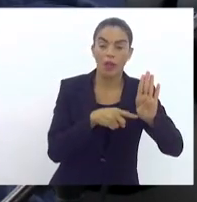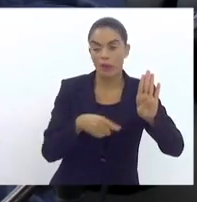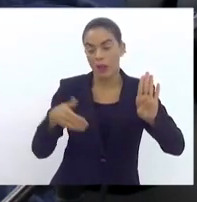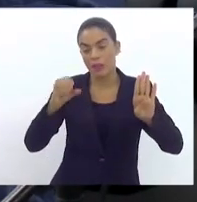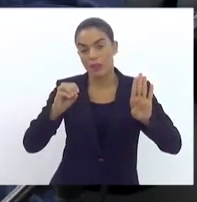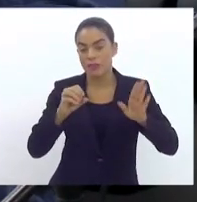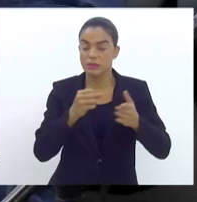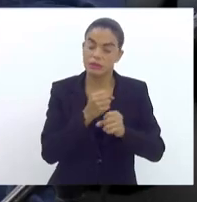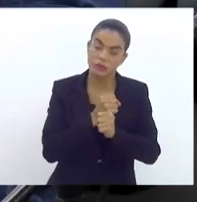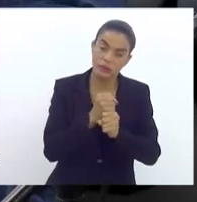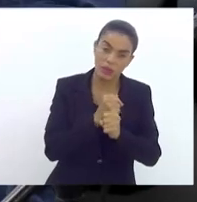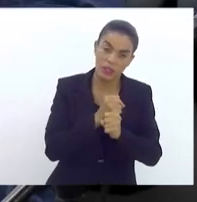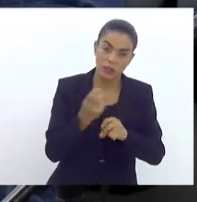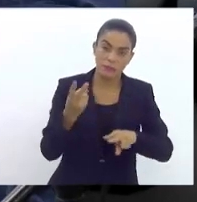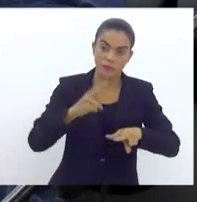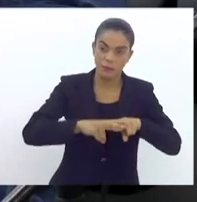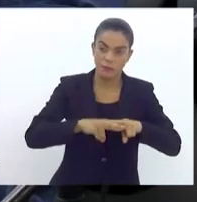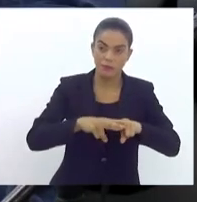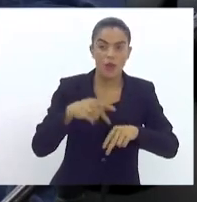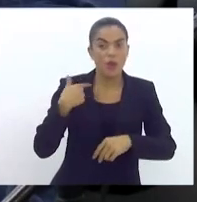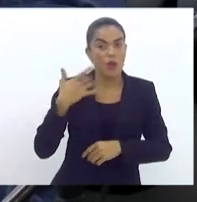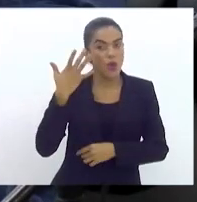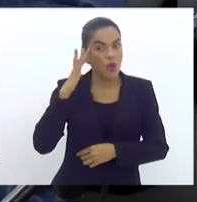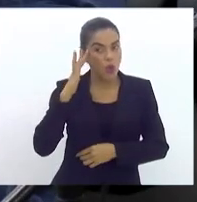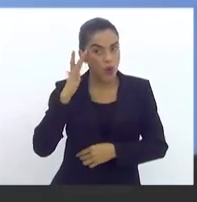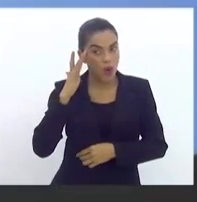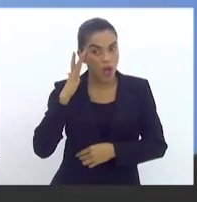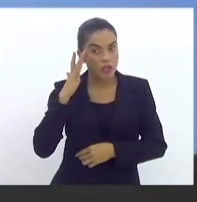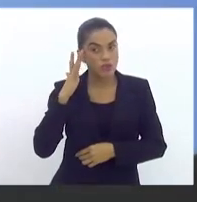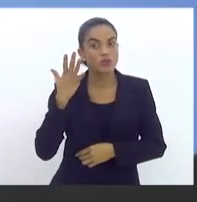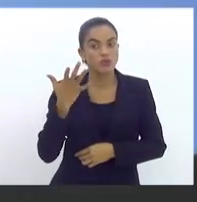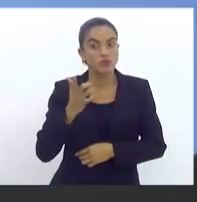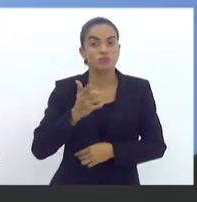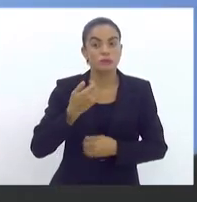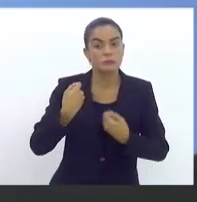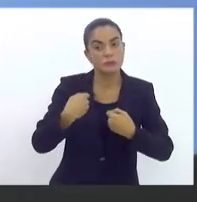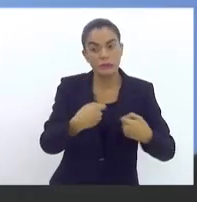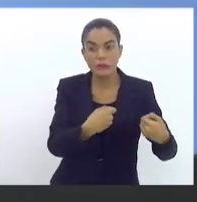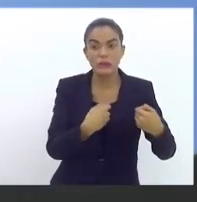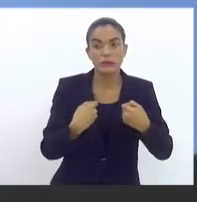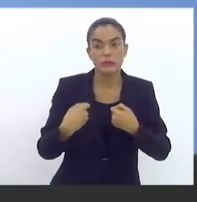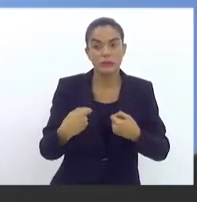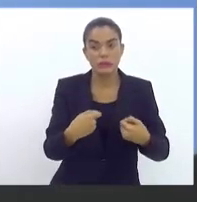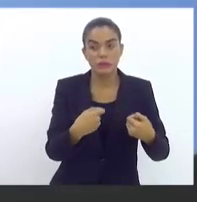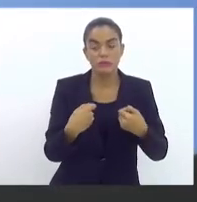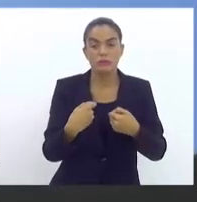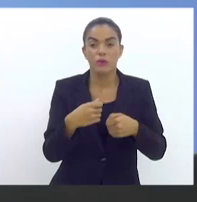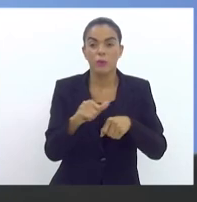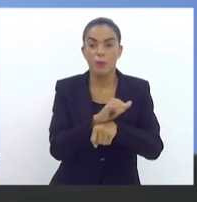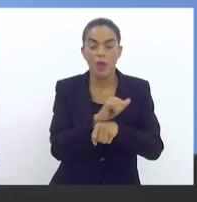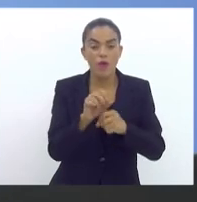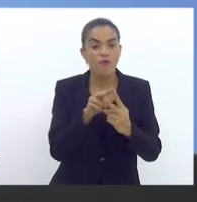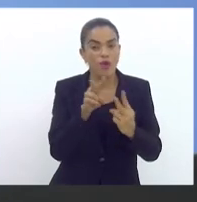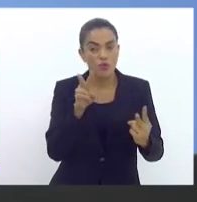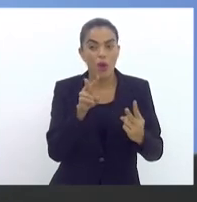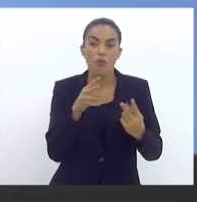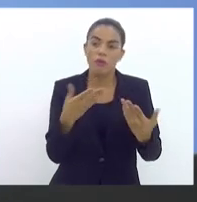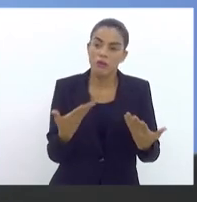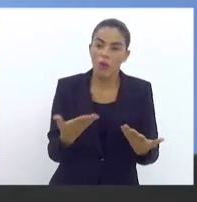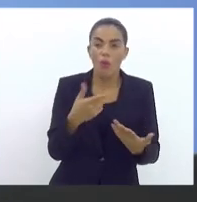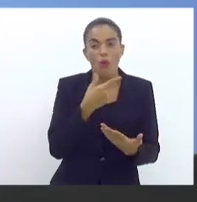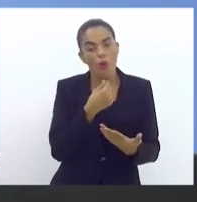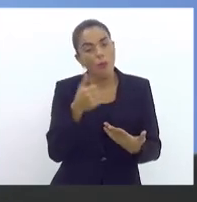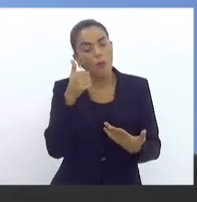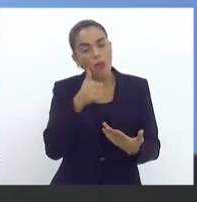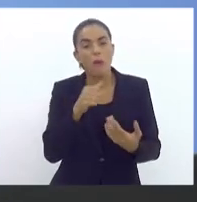de novo eu acho que vale a pena ter uma causa de aumento de pena também né quando você é praticado é por mês é virtuais e tanto homem quanto